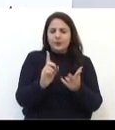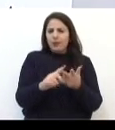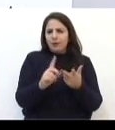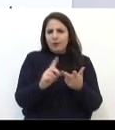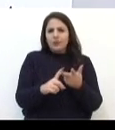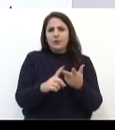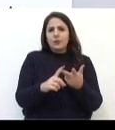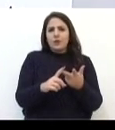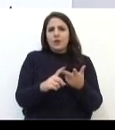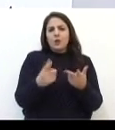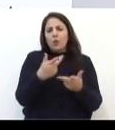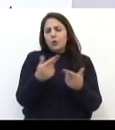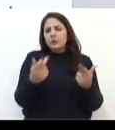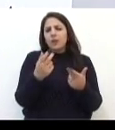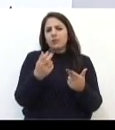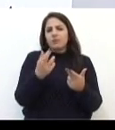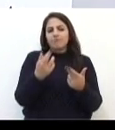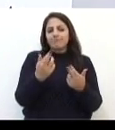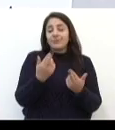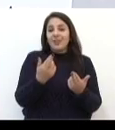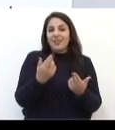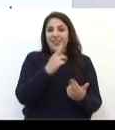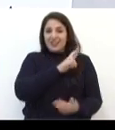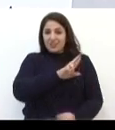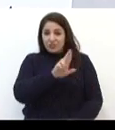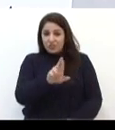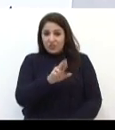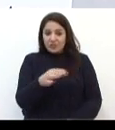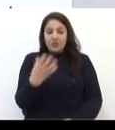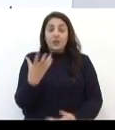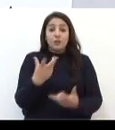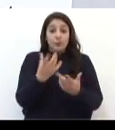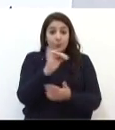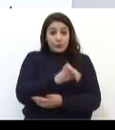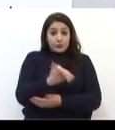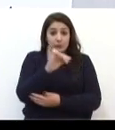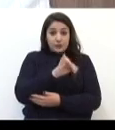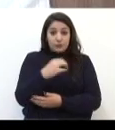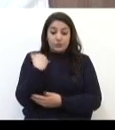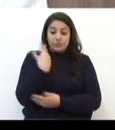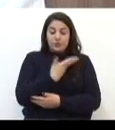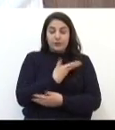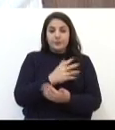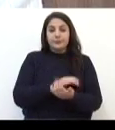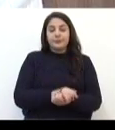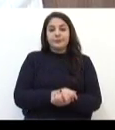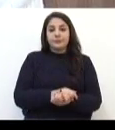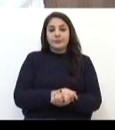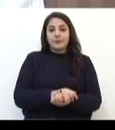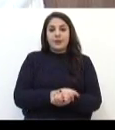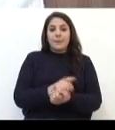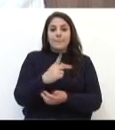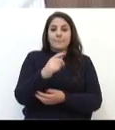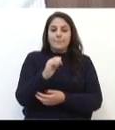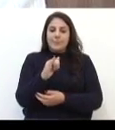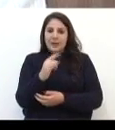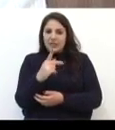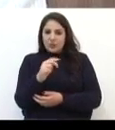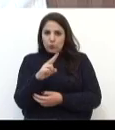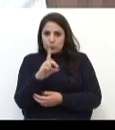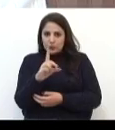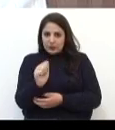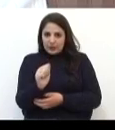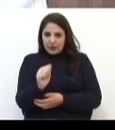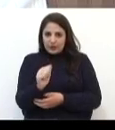religiosa, pautas importantes nessa casa e que nós temos certeza que vamos conseguir trabalhar. Para Paiduda de Ogum, os atos de intolerância